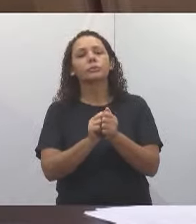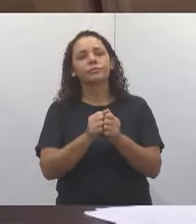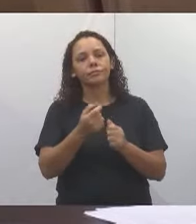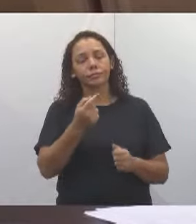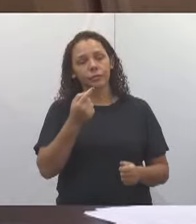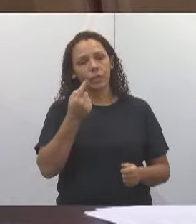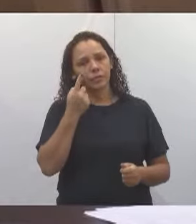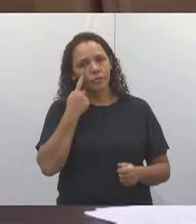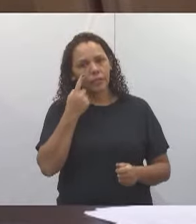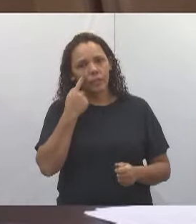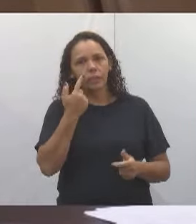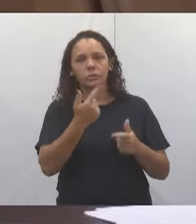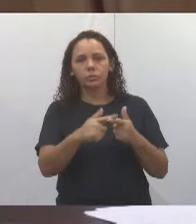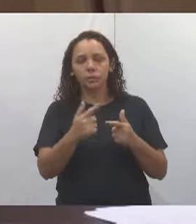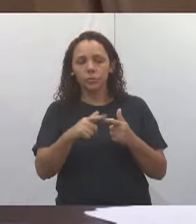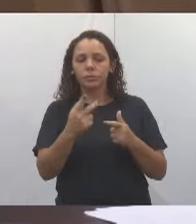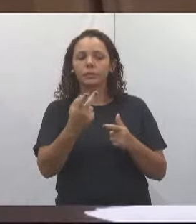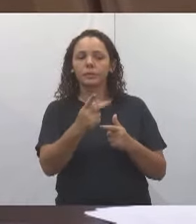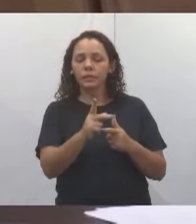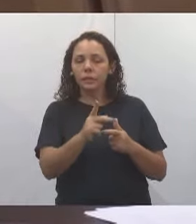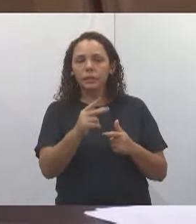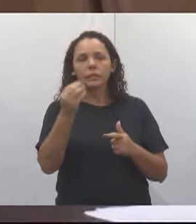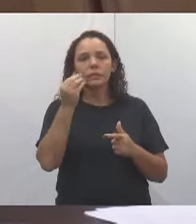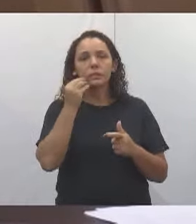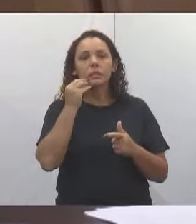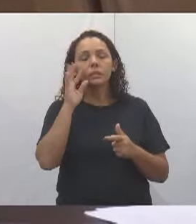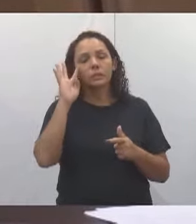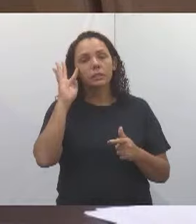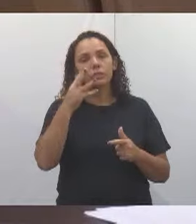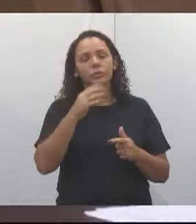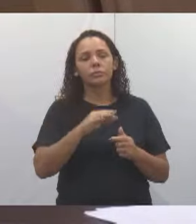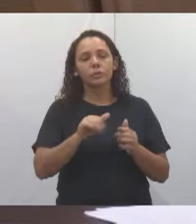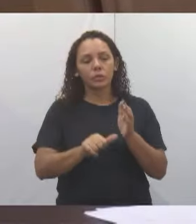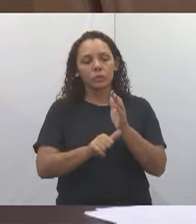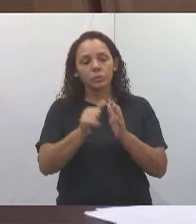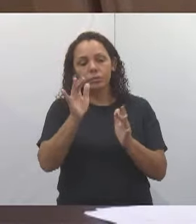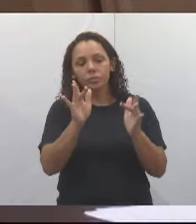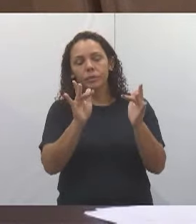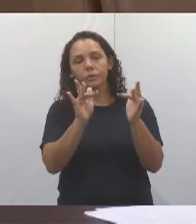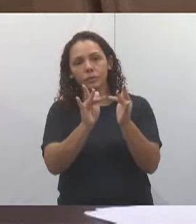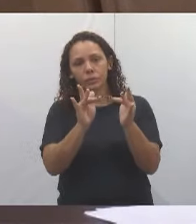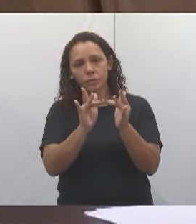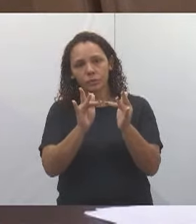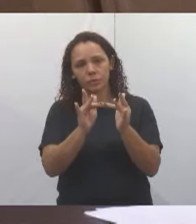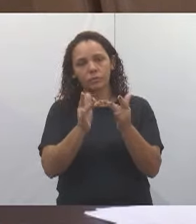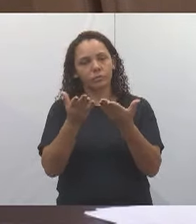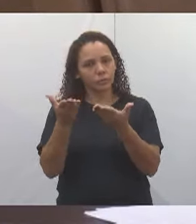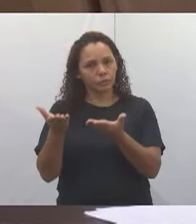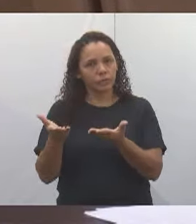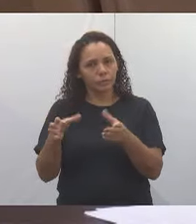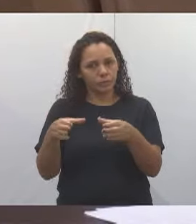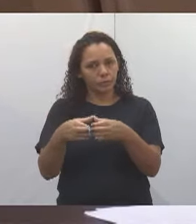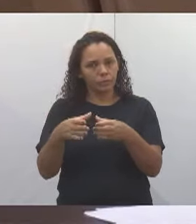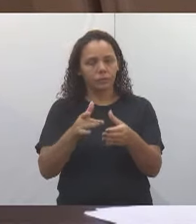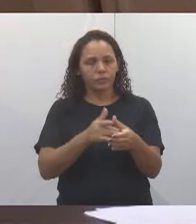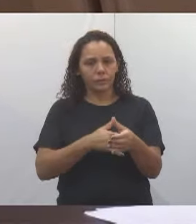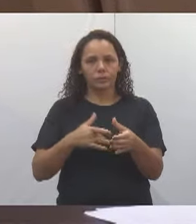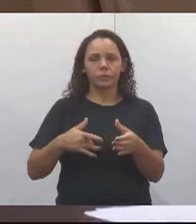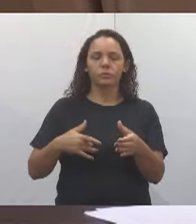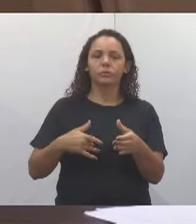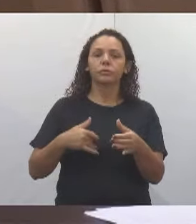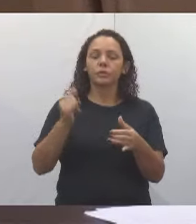e a gente está conversando com vocês sempre. E o primeiro contato que a gente teve com vocês, a informação